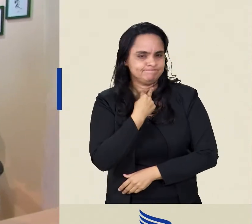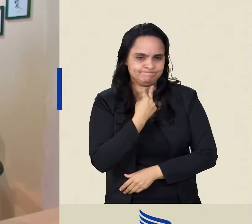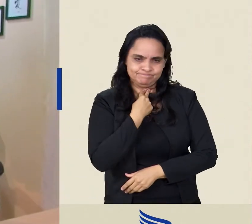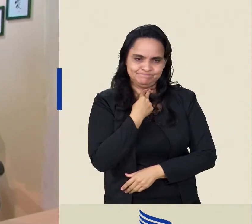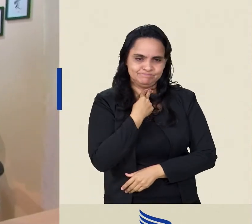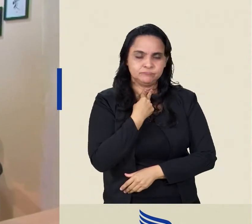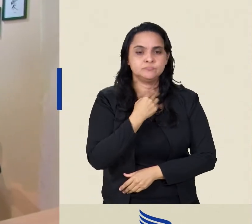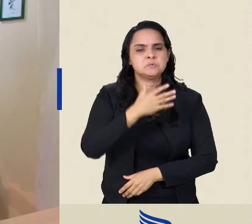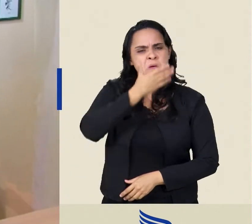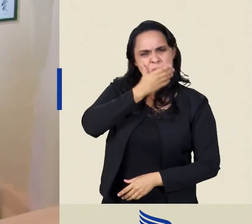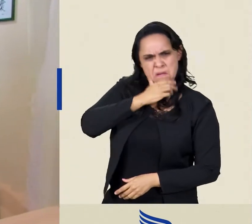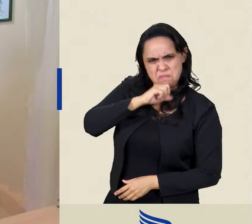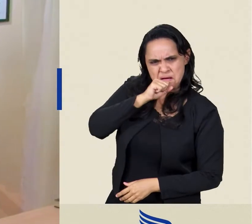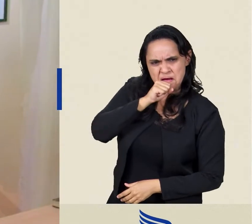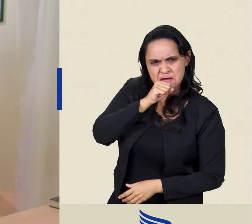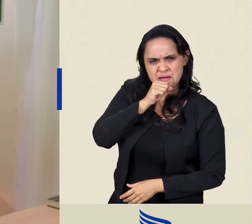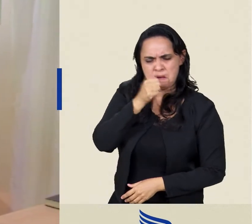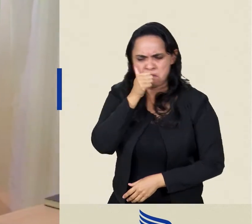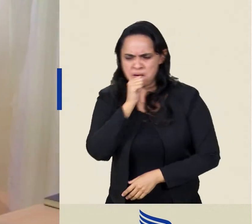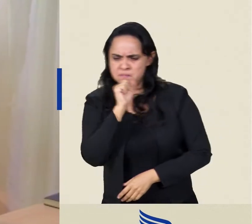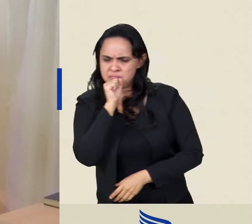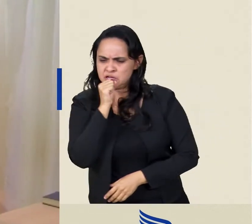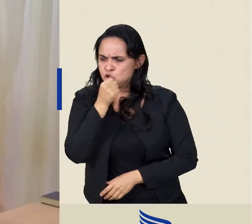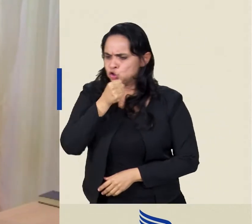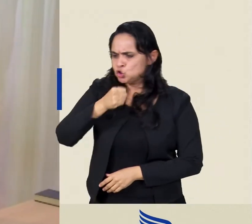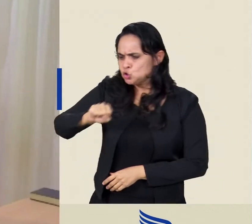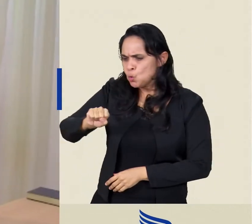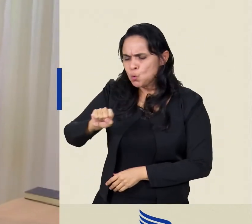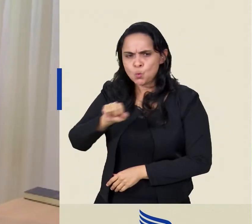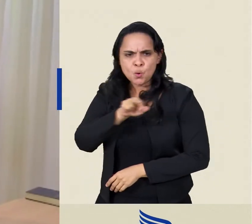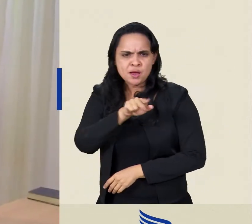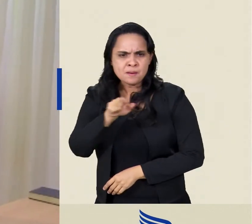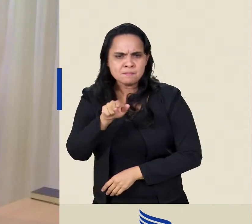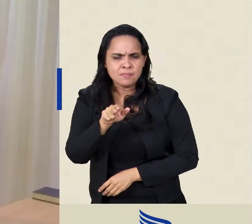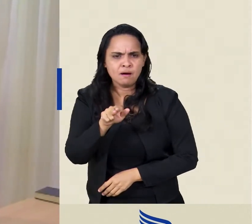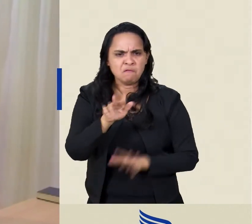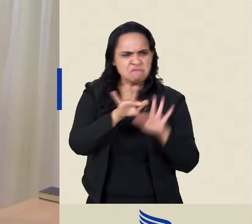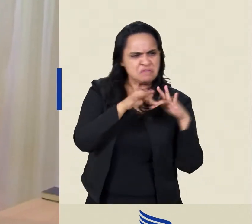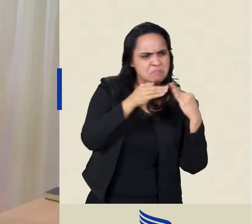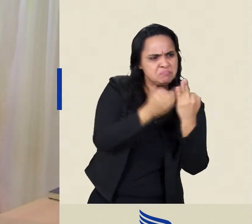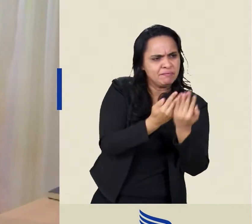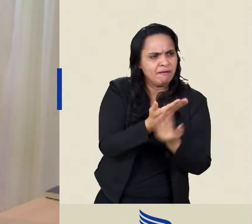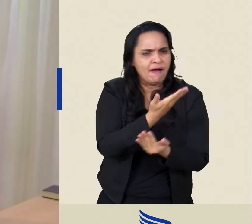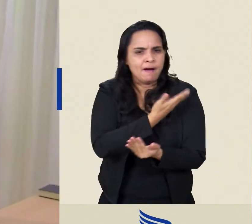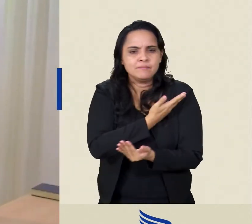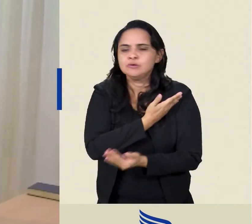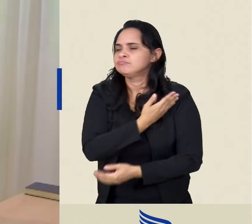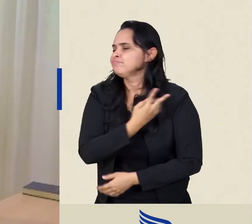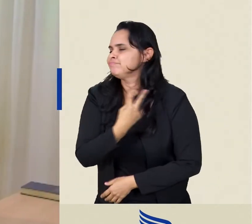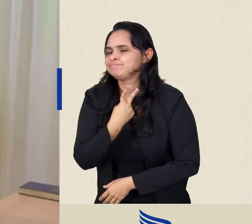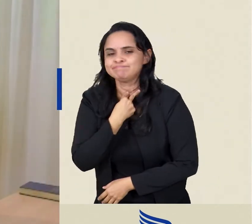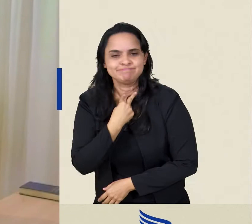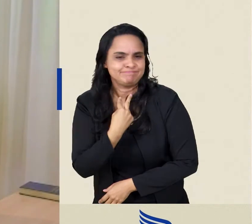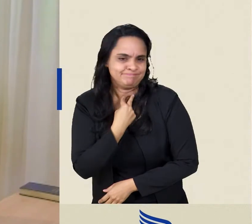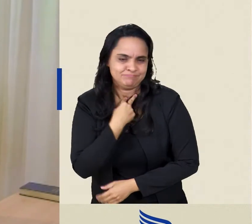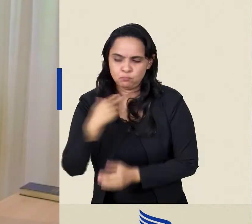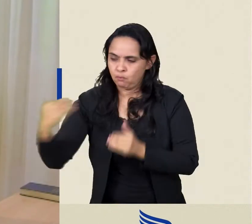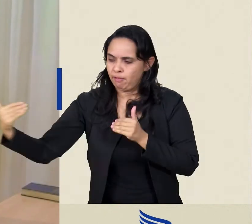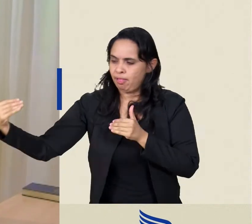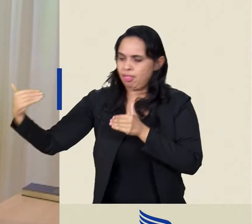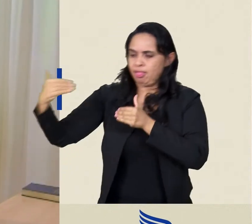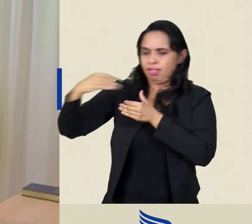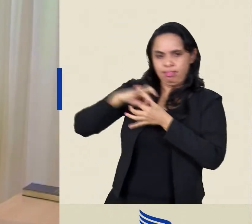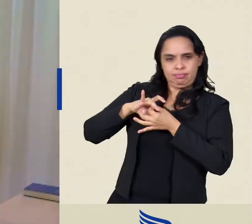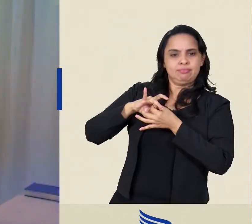sogros, irmãos, parentes ou amigos mais chegados têm o direito de penetrar neste